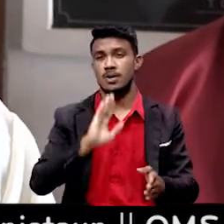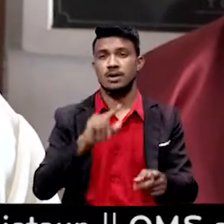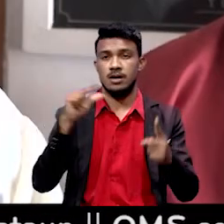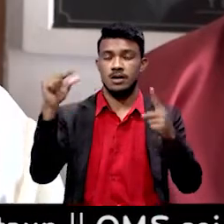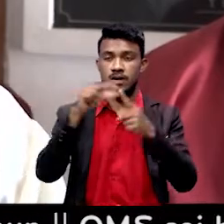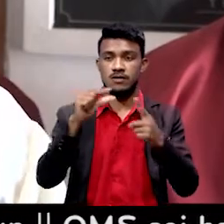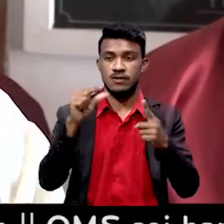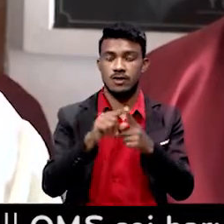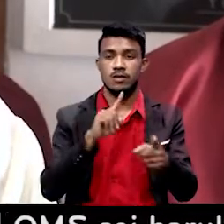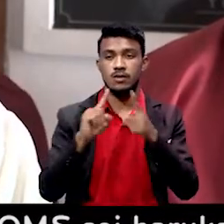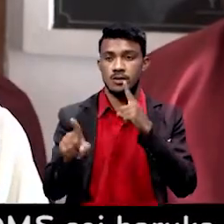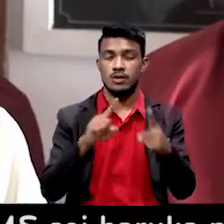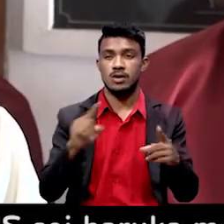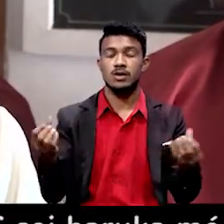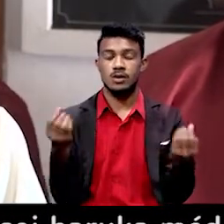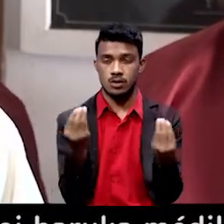explicação conferência e tuan ba